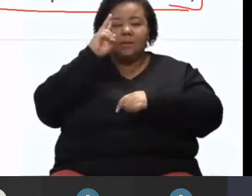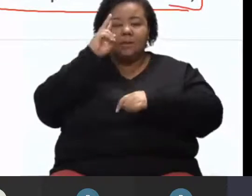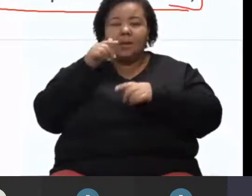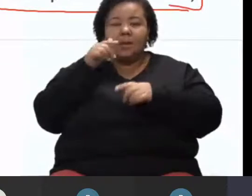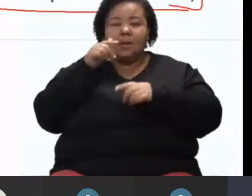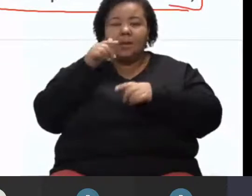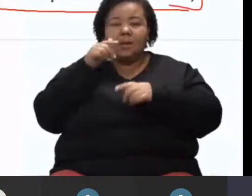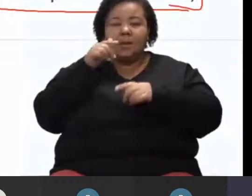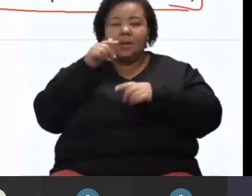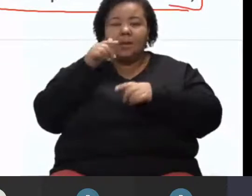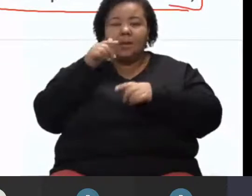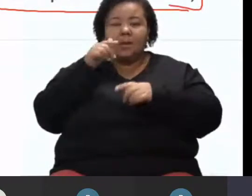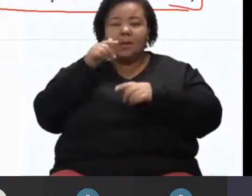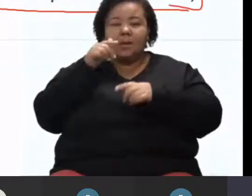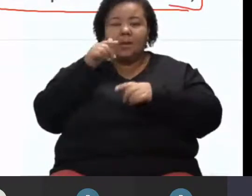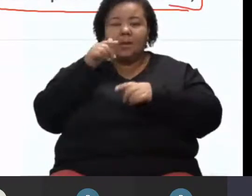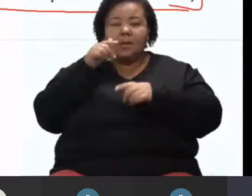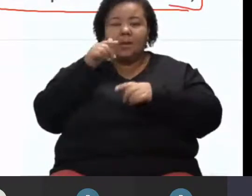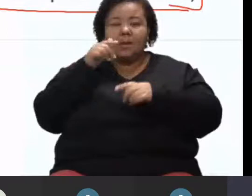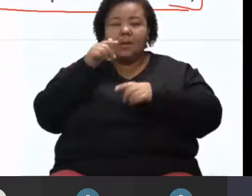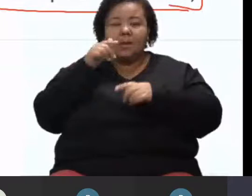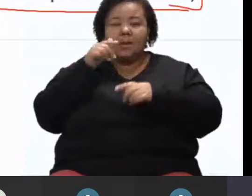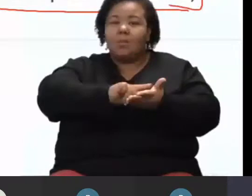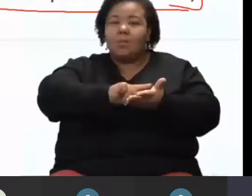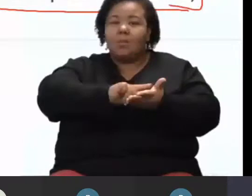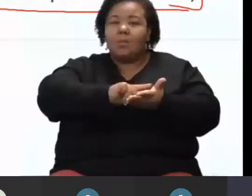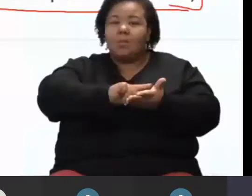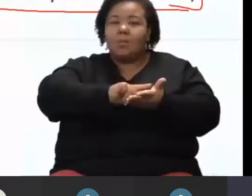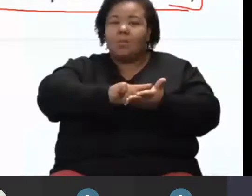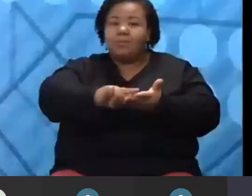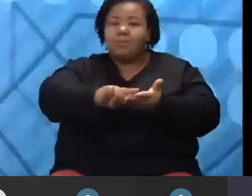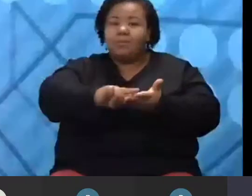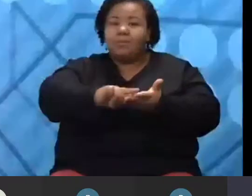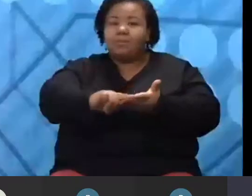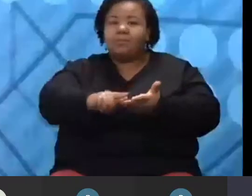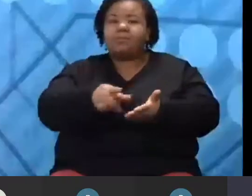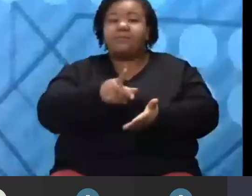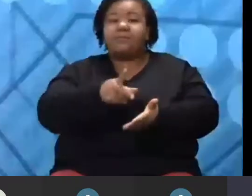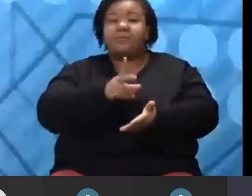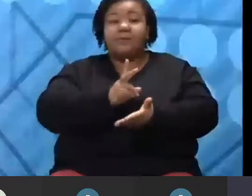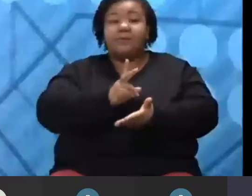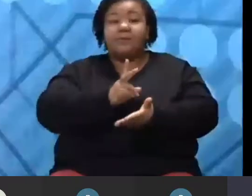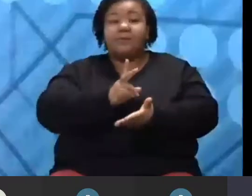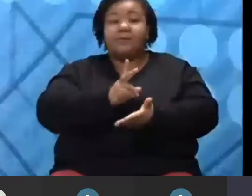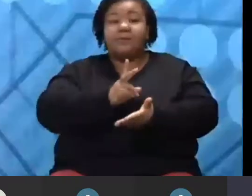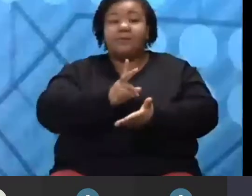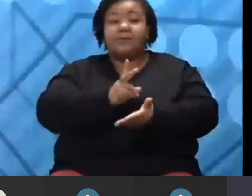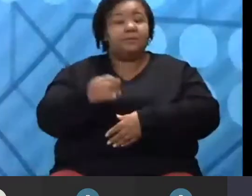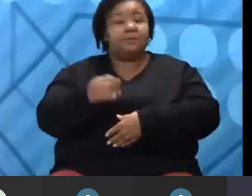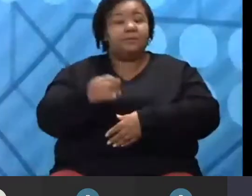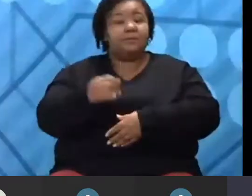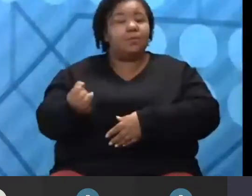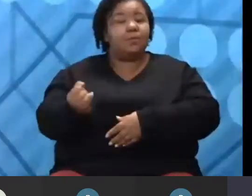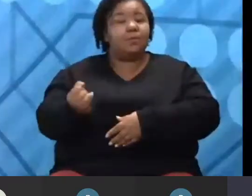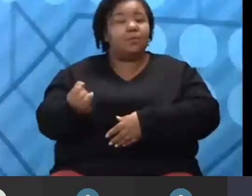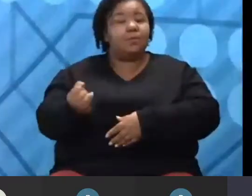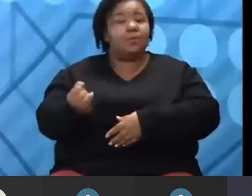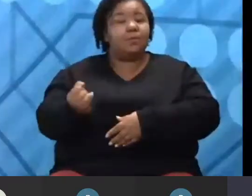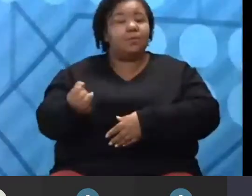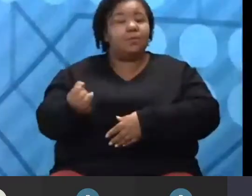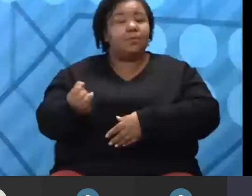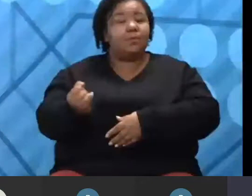as técnicas da microbiologia, é muito importante manter o ambiente estéril. Ainda mais falando no